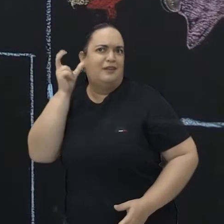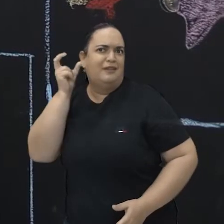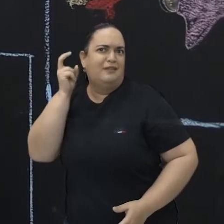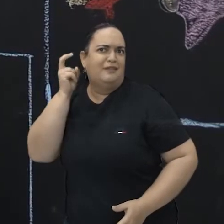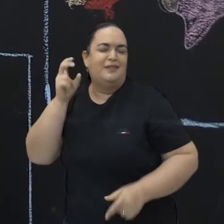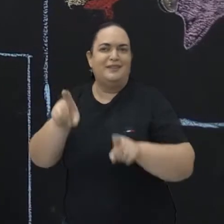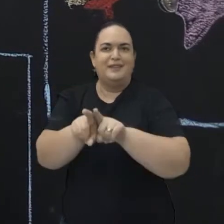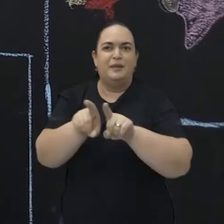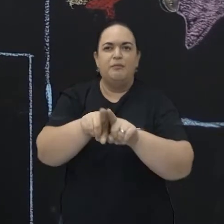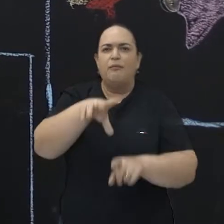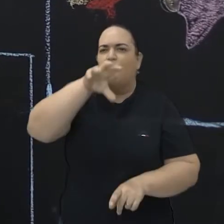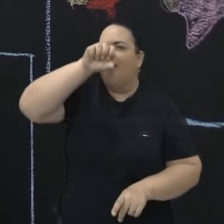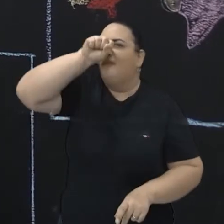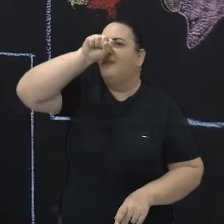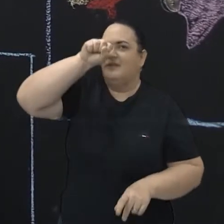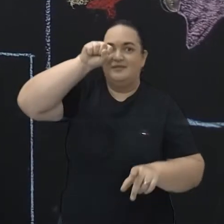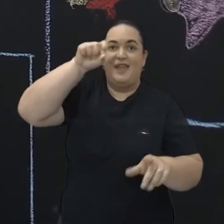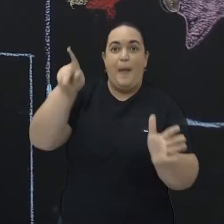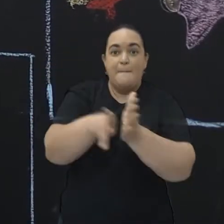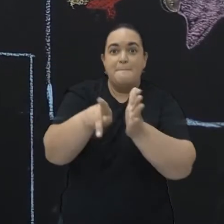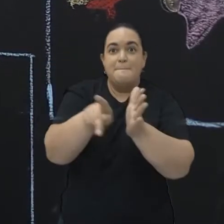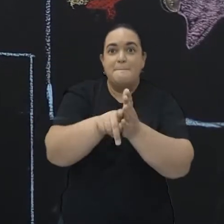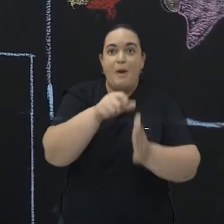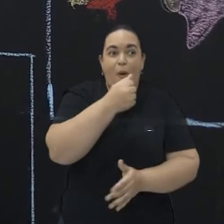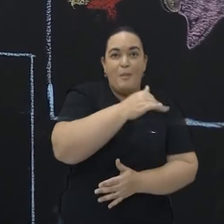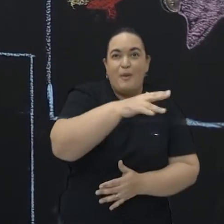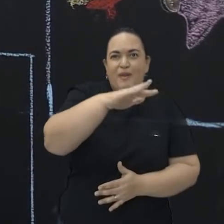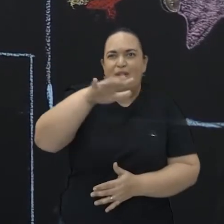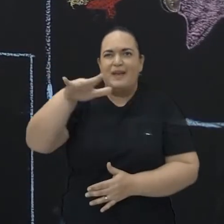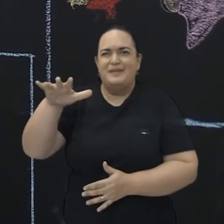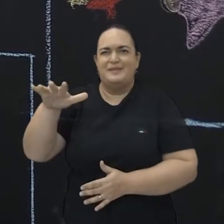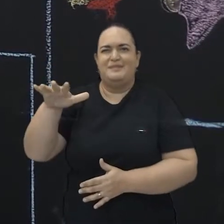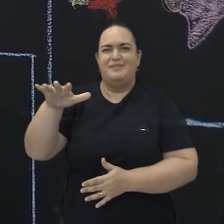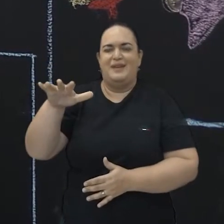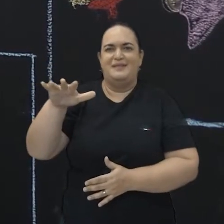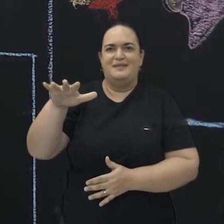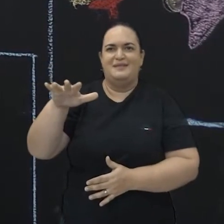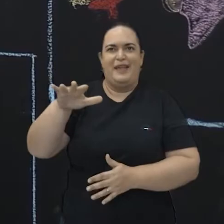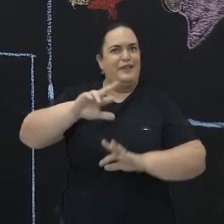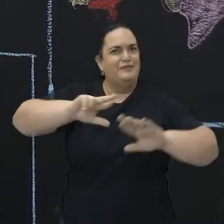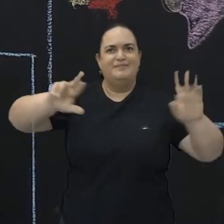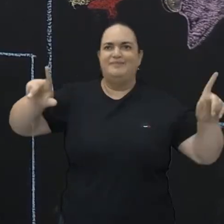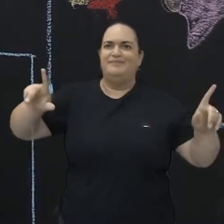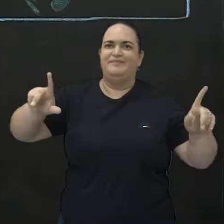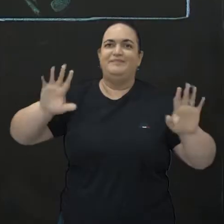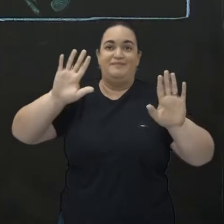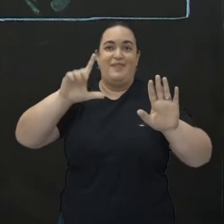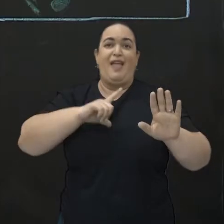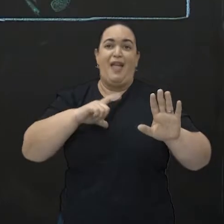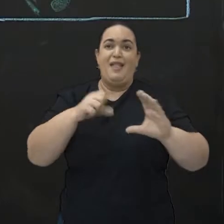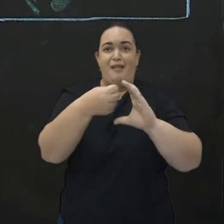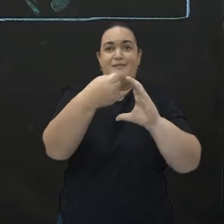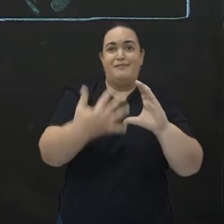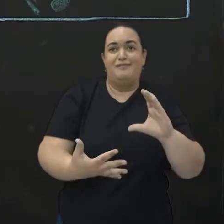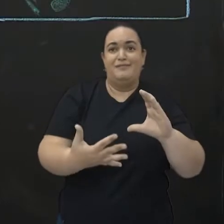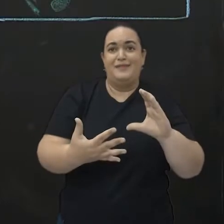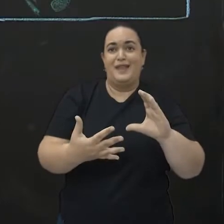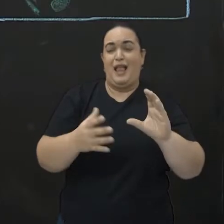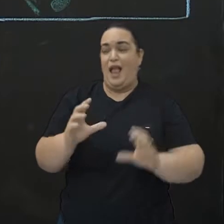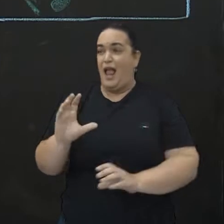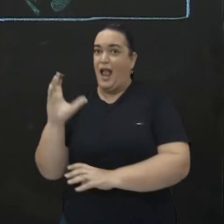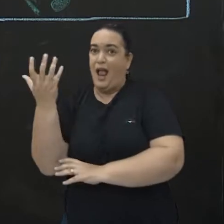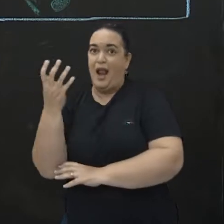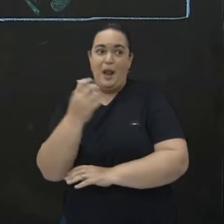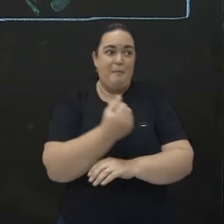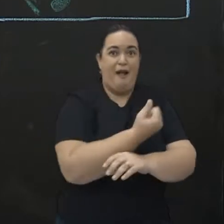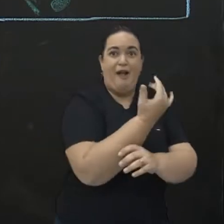isso reflete em paisagens distintas. Assim, nós temos então essas características de clima e vegetação aliados